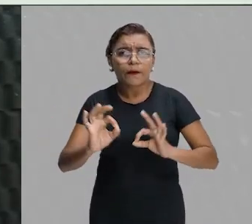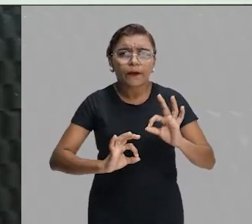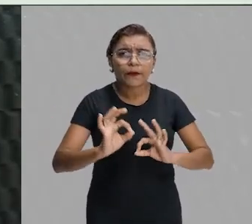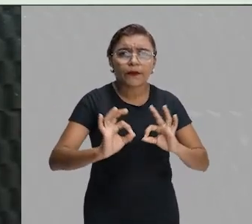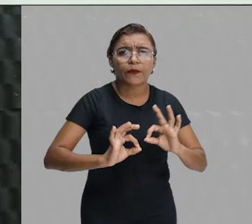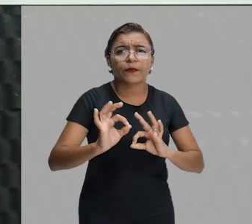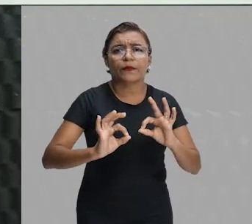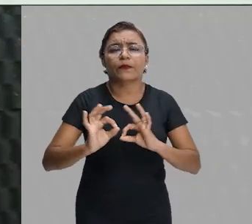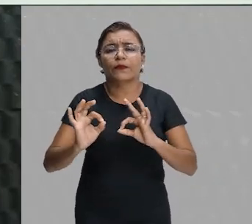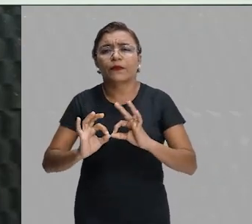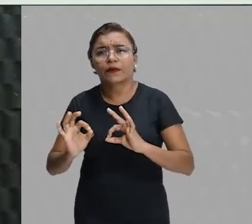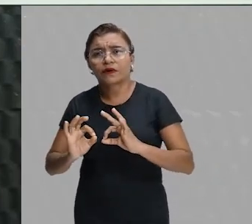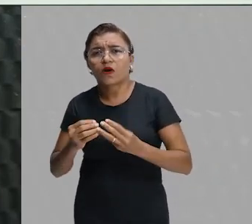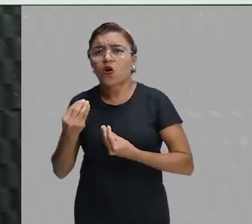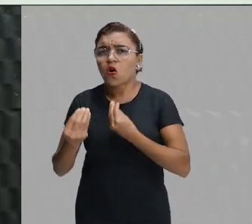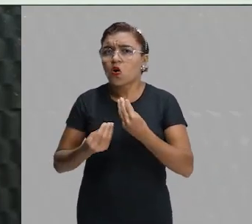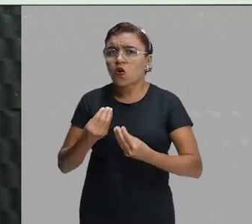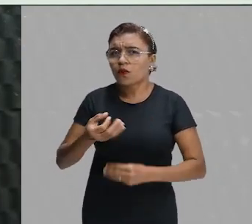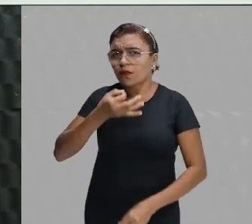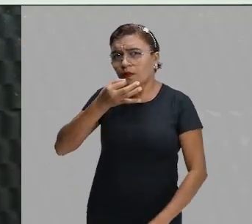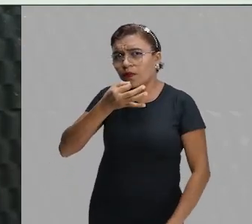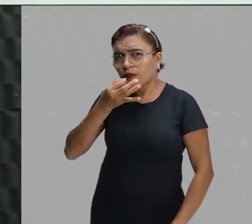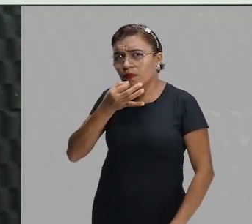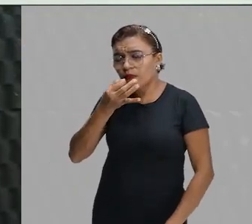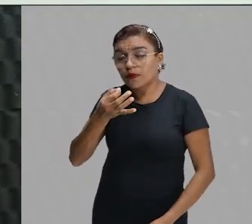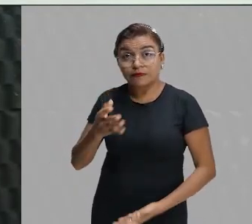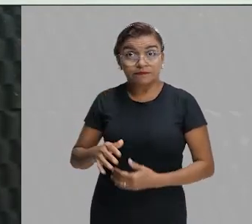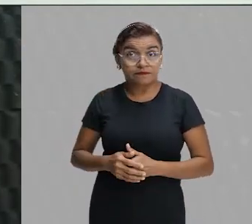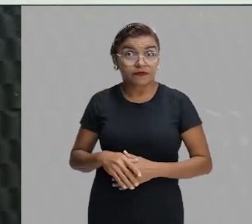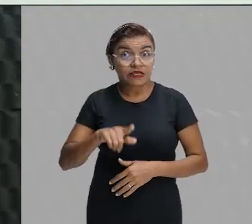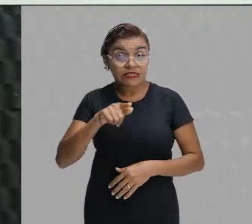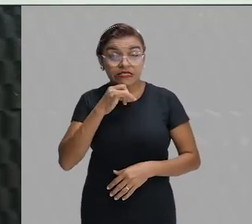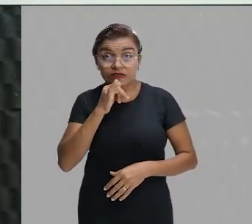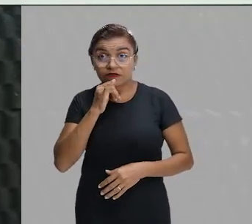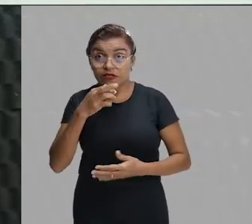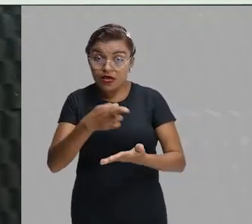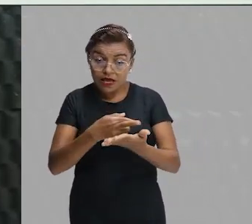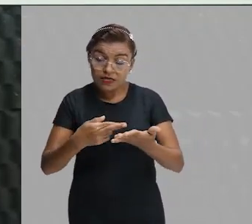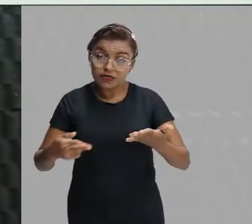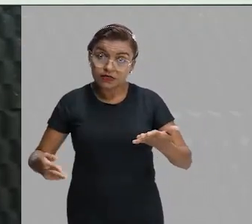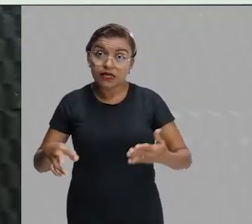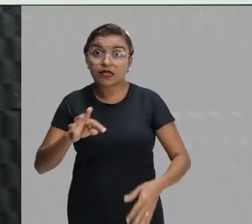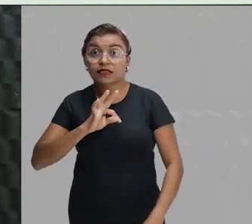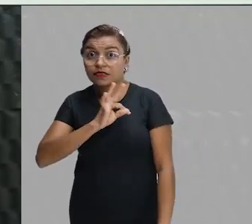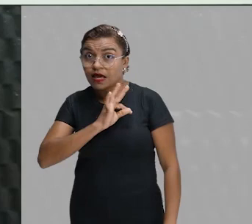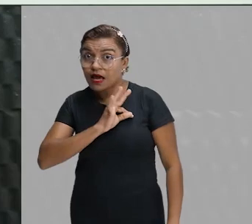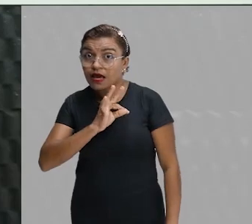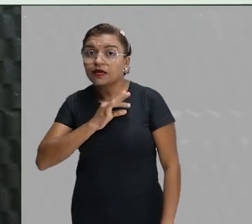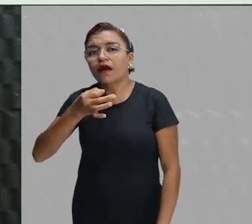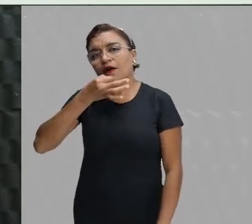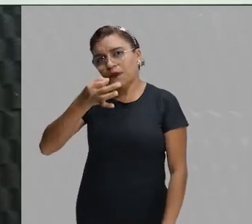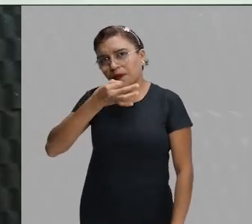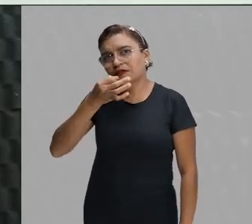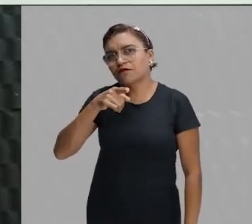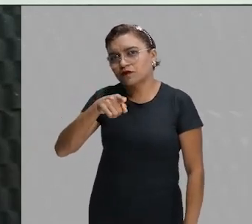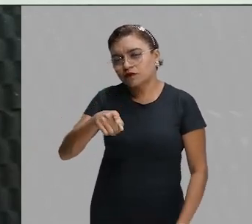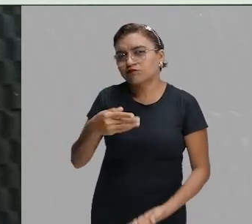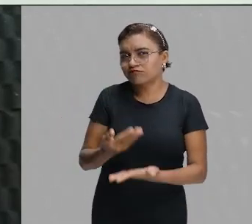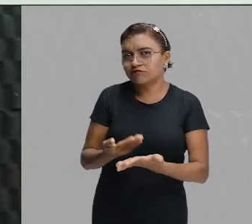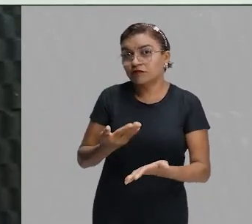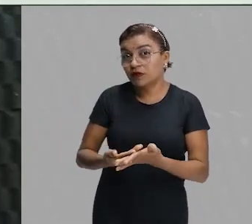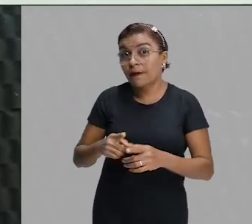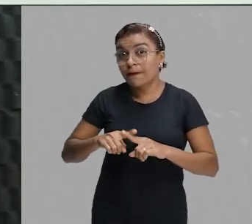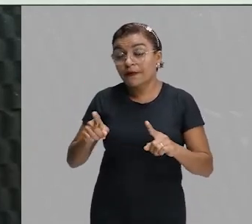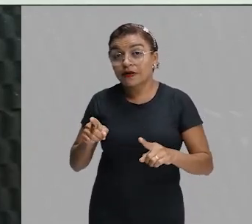são os alicerces de uma argumentação. Claro que você vai estudar em redação técnicas argumentativas. Obviamente, o que nos